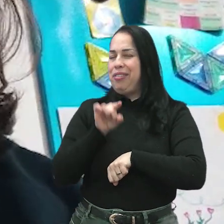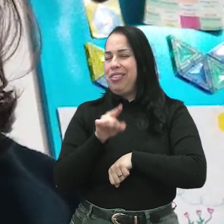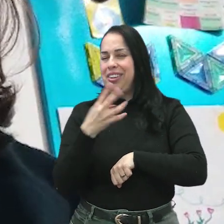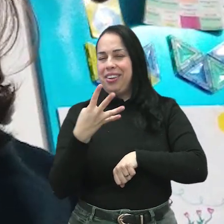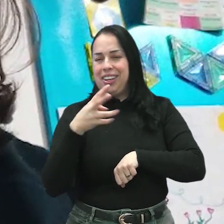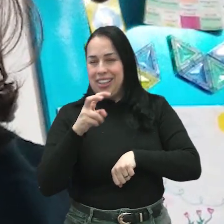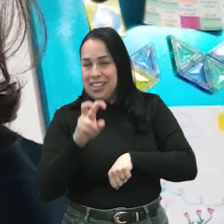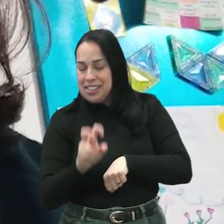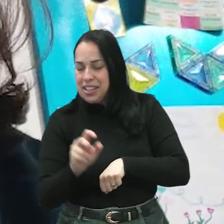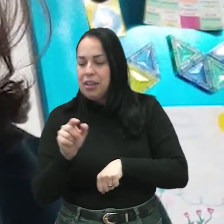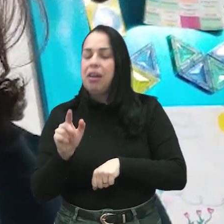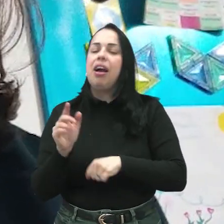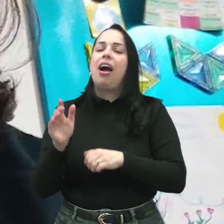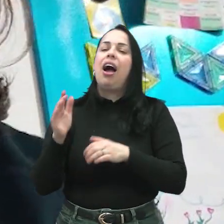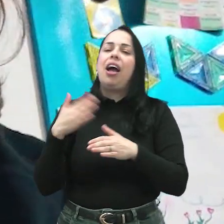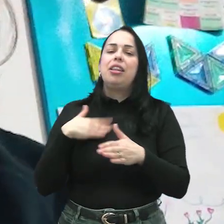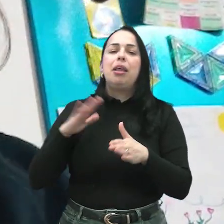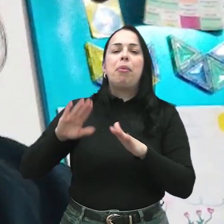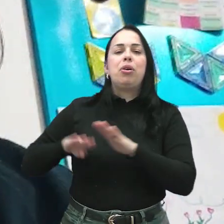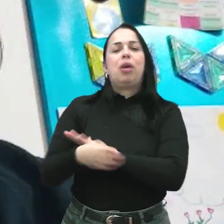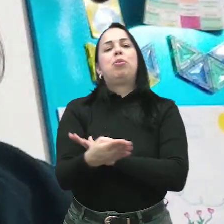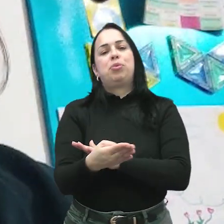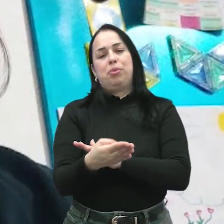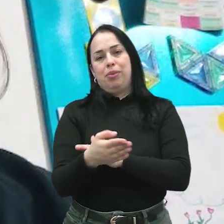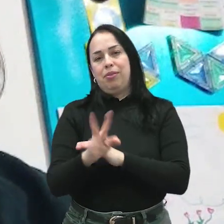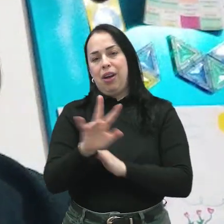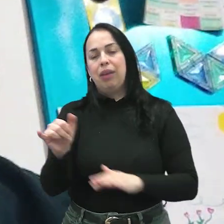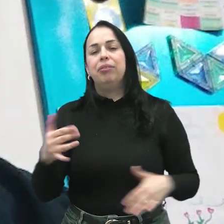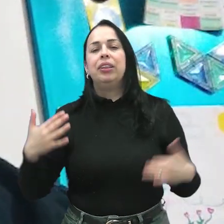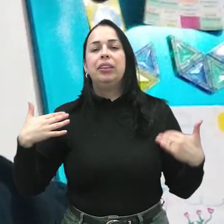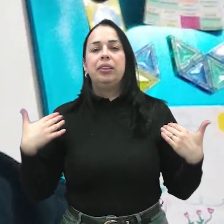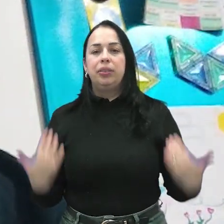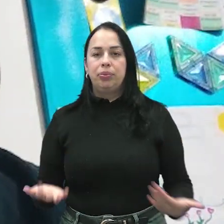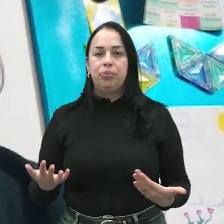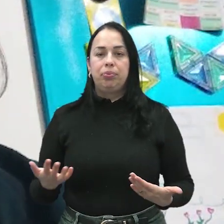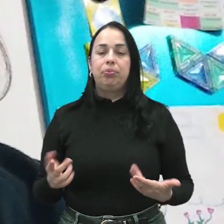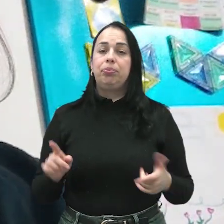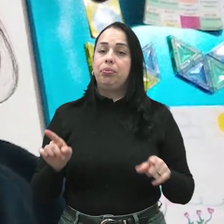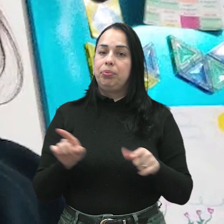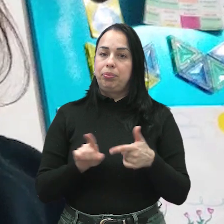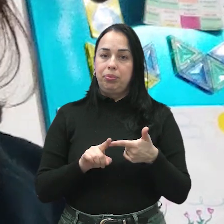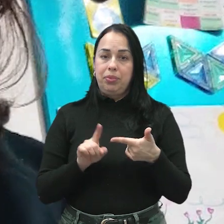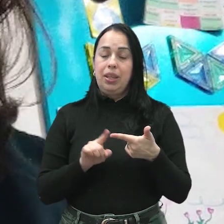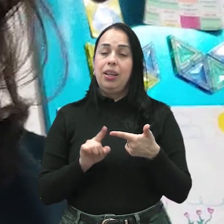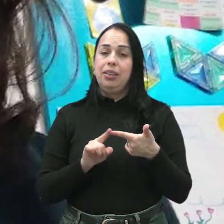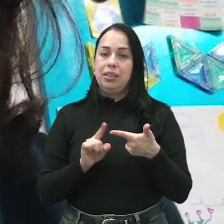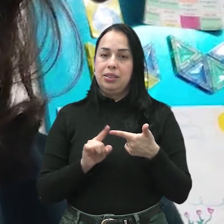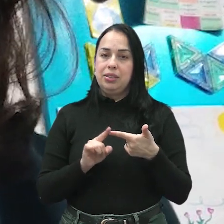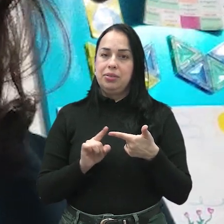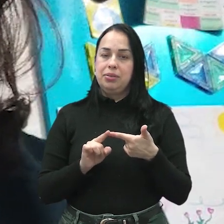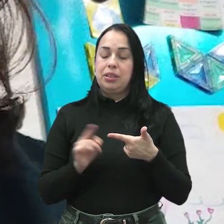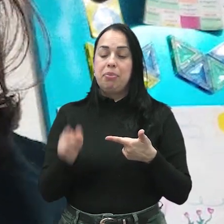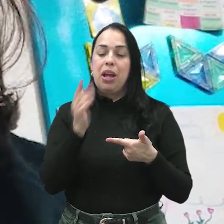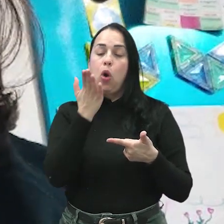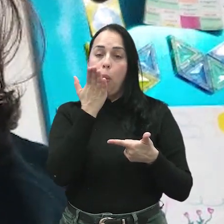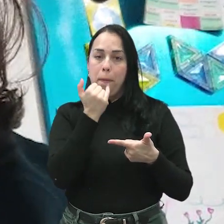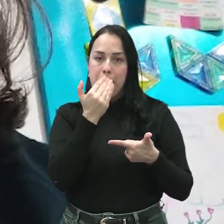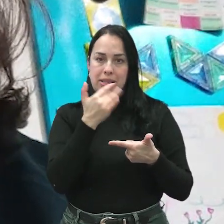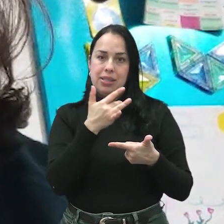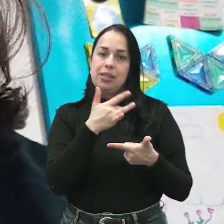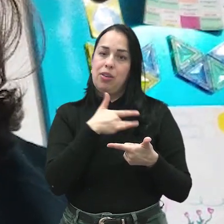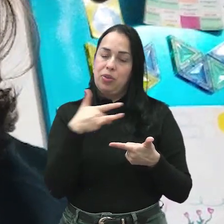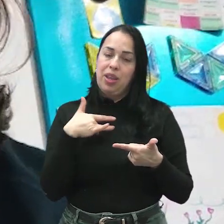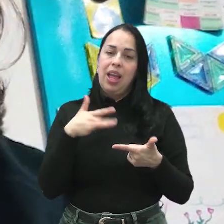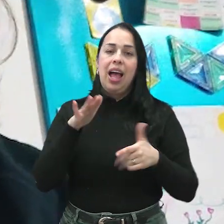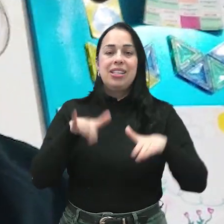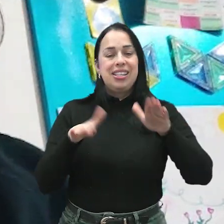cedo todos os dias até alcançar o horário que ela costuma acordar, né? Além disso, também retomar aí a questão